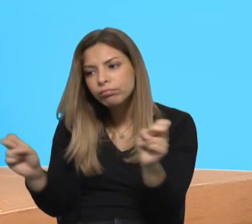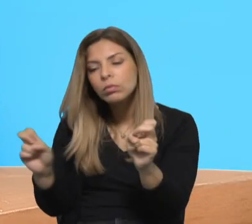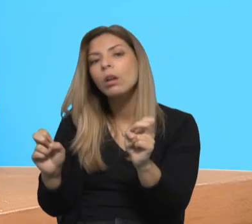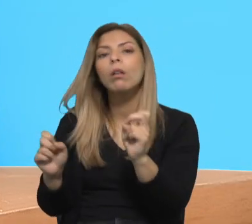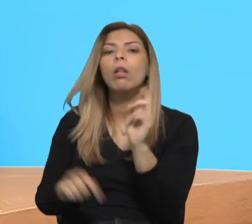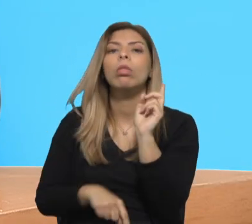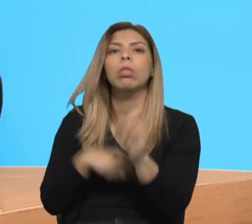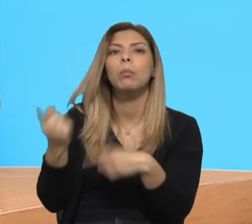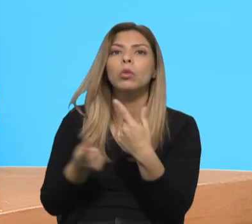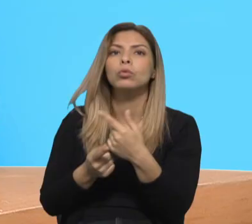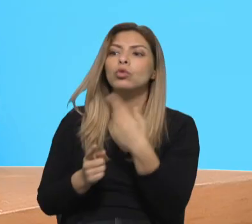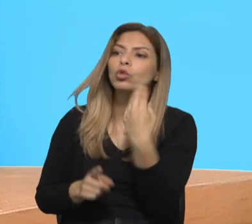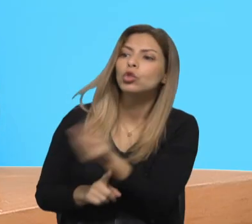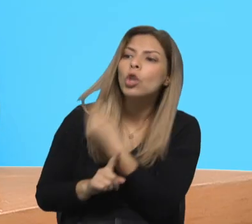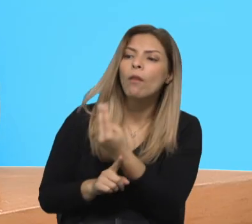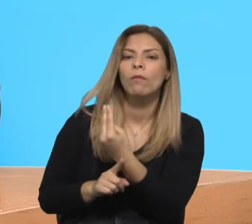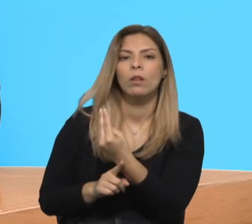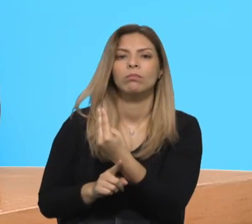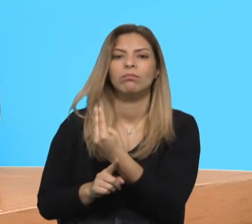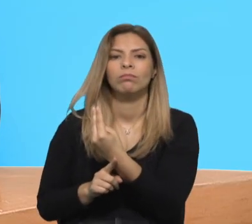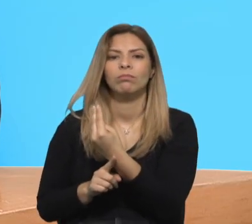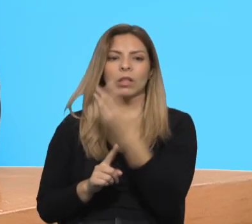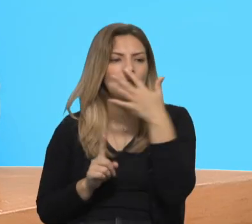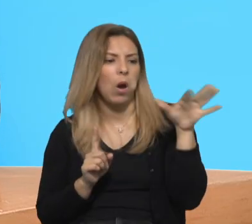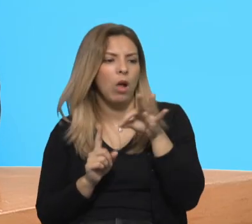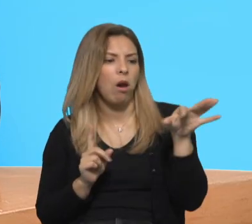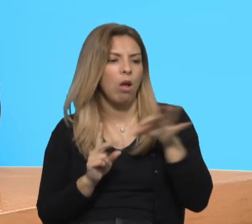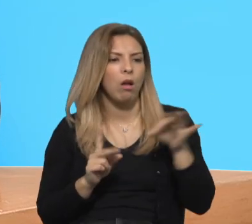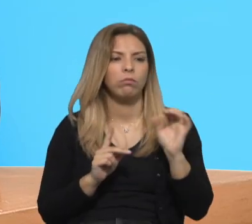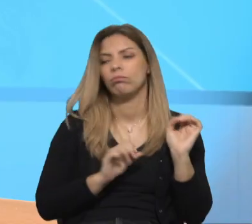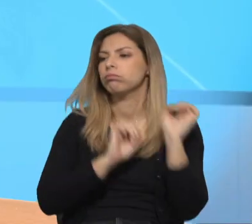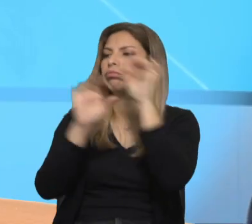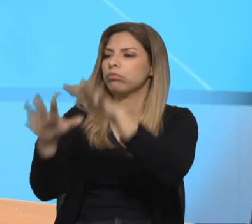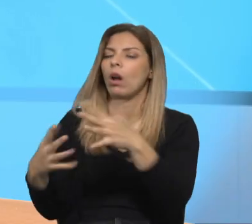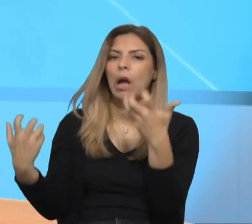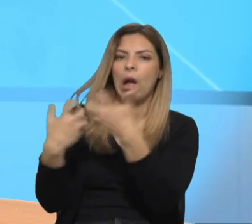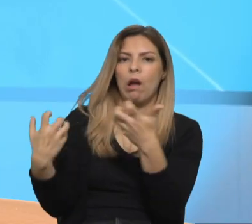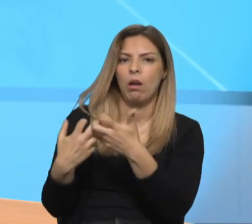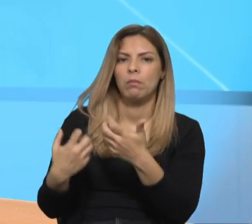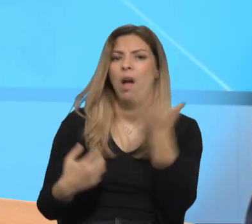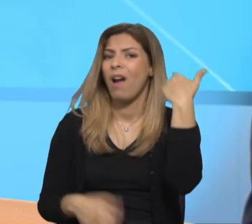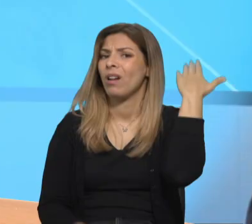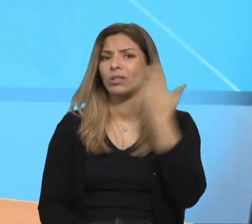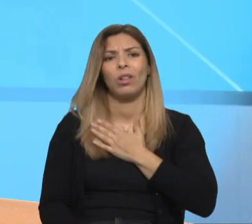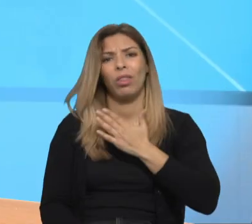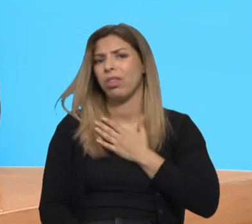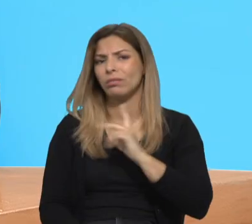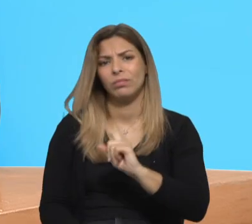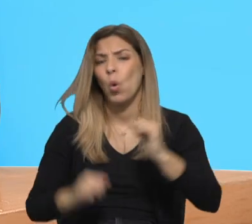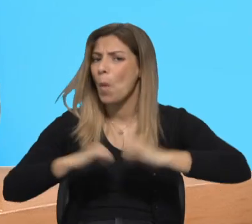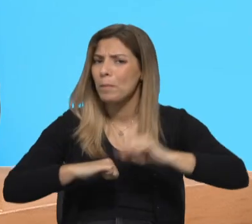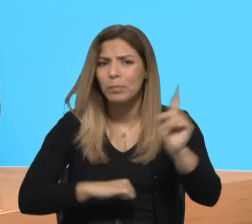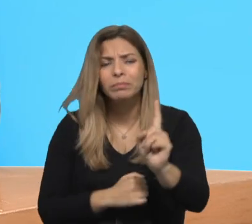mandou os mais jovens, o melhor que nós tínhamos para a guerra. Nós não queríamos isso, sempre